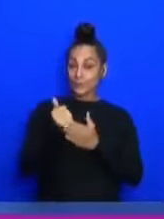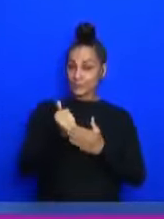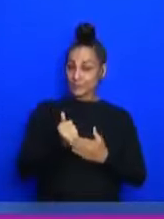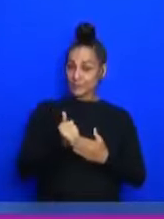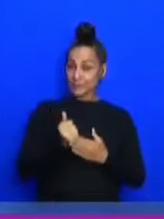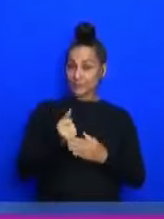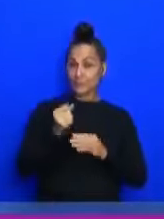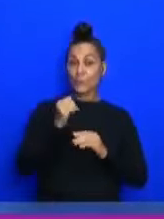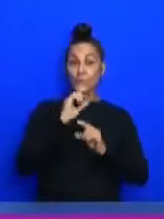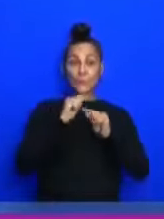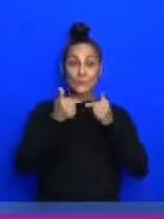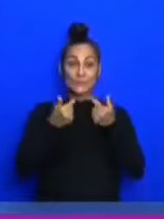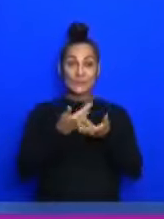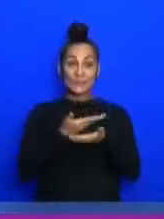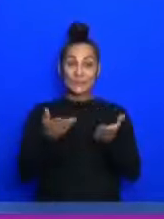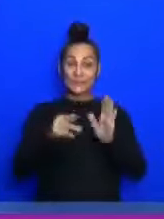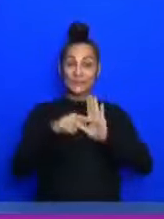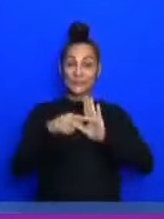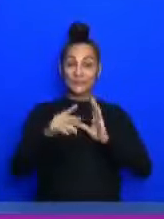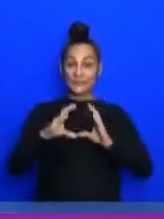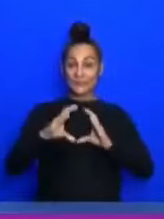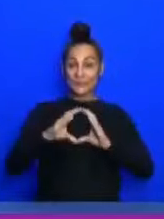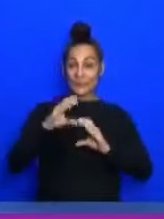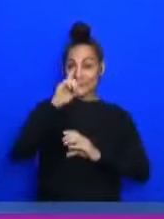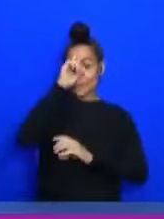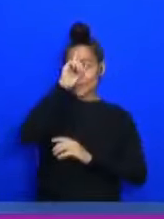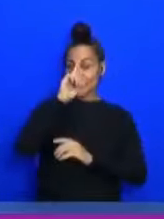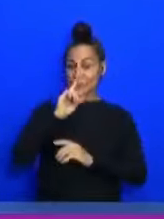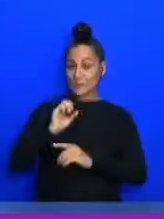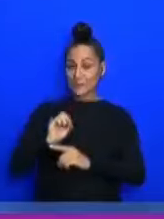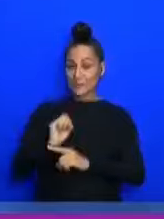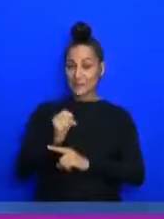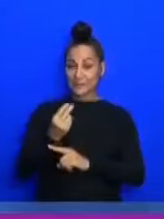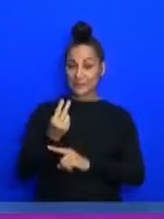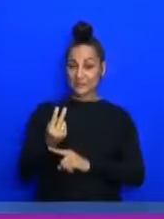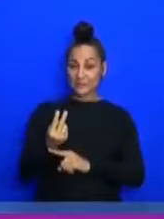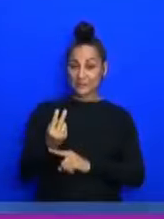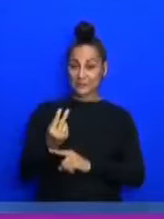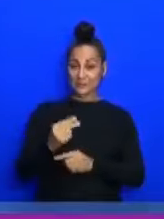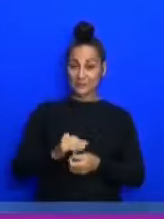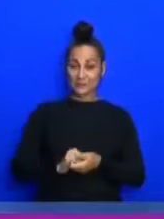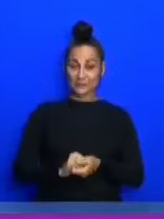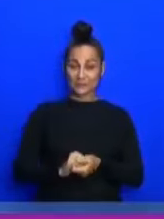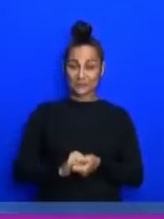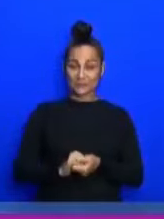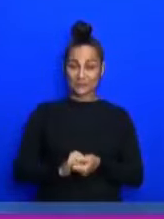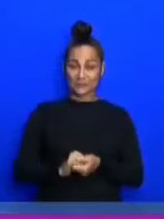chegando boa sorte para você Bola amarela 02 amarela